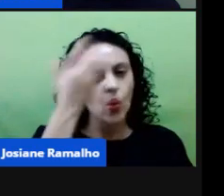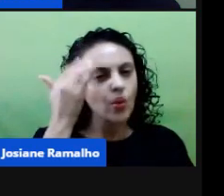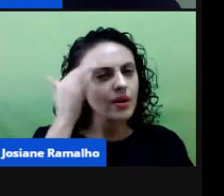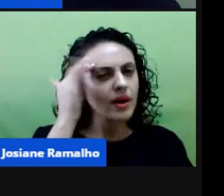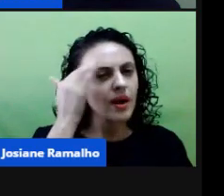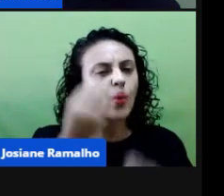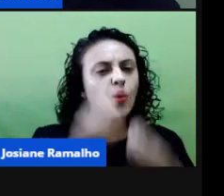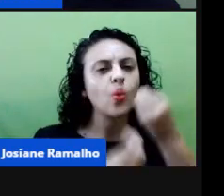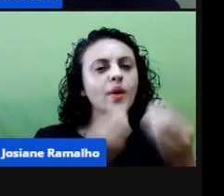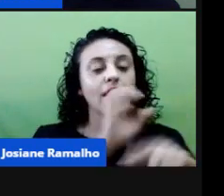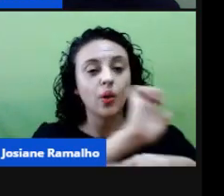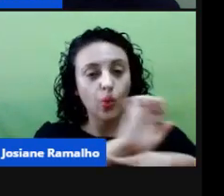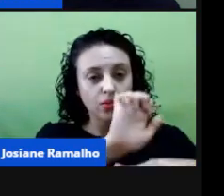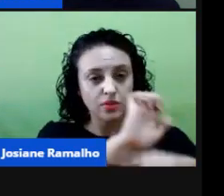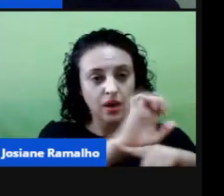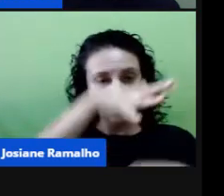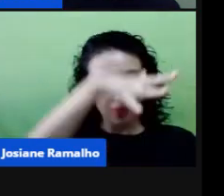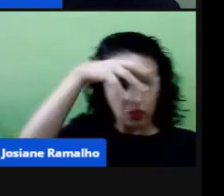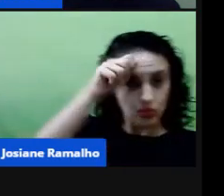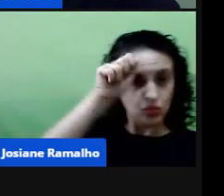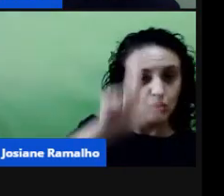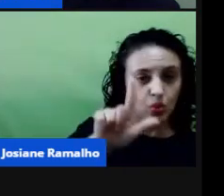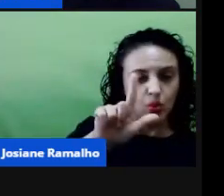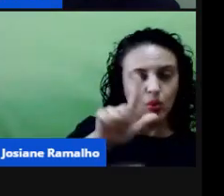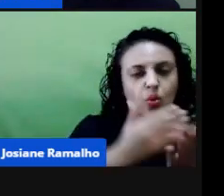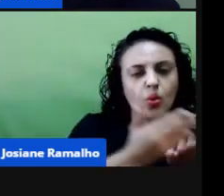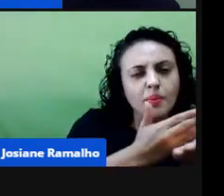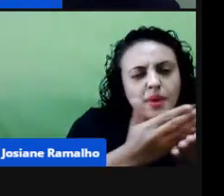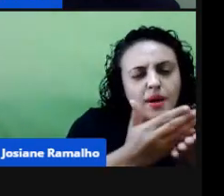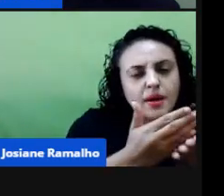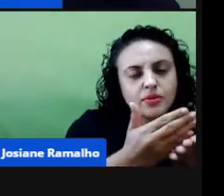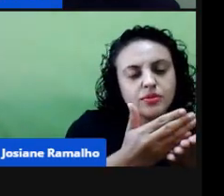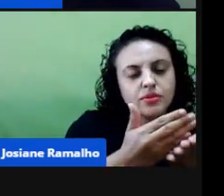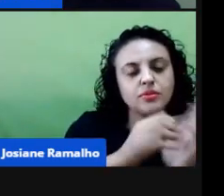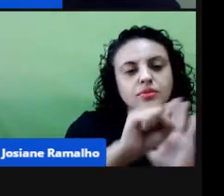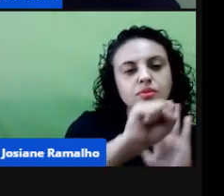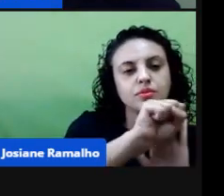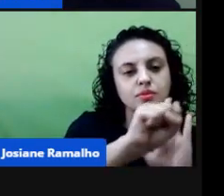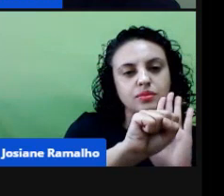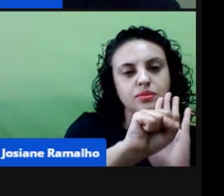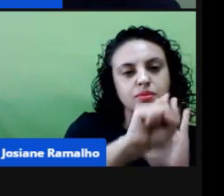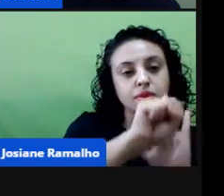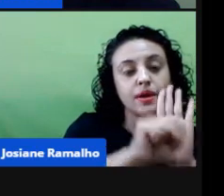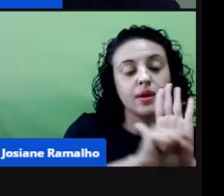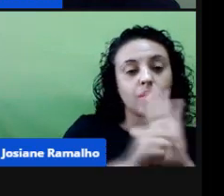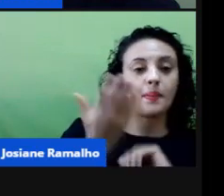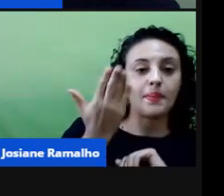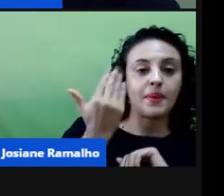passado, das expedições.